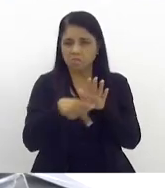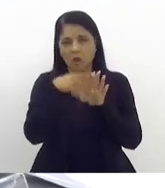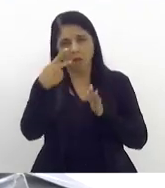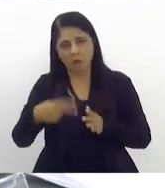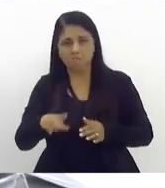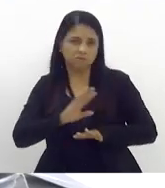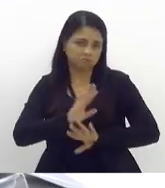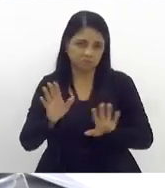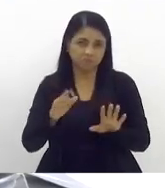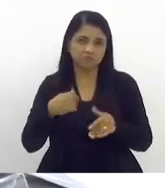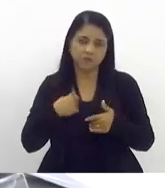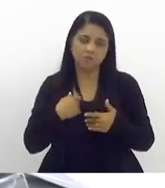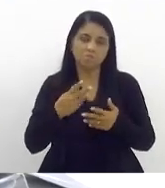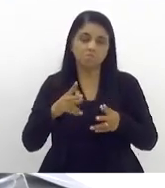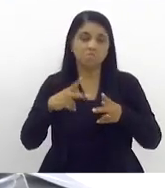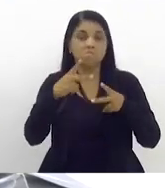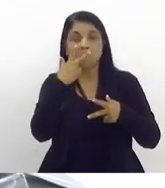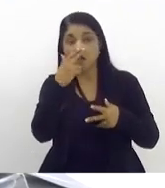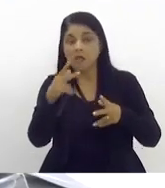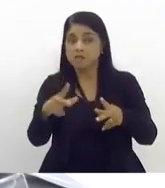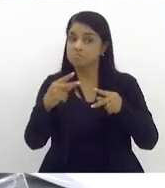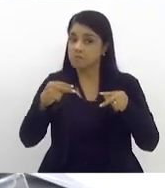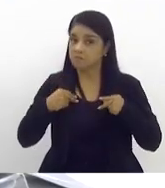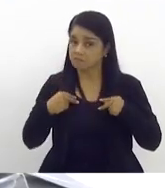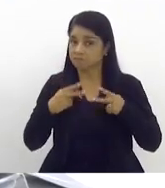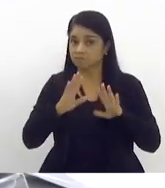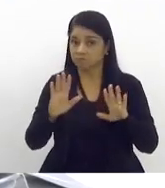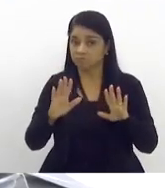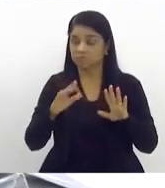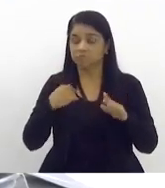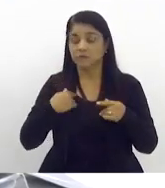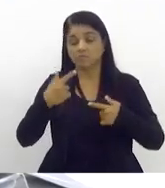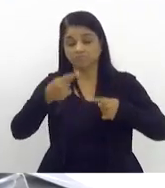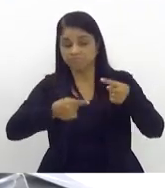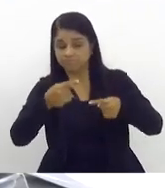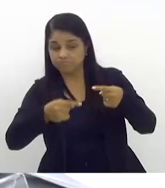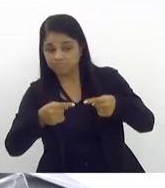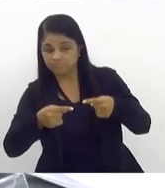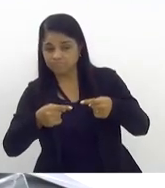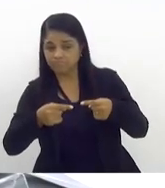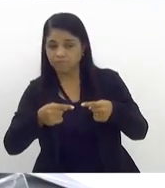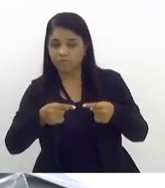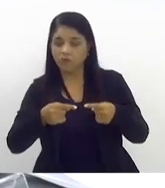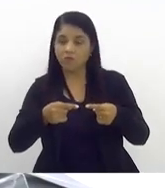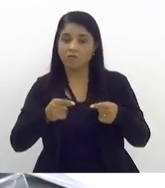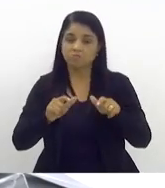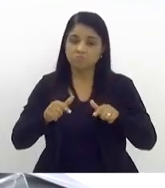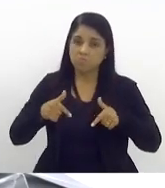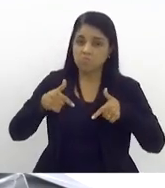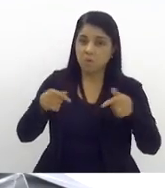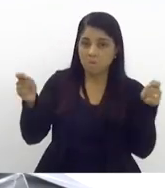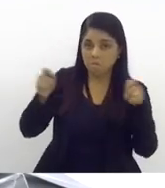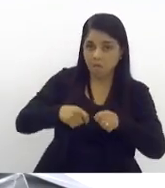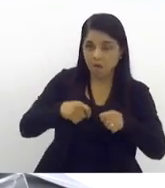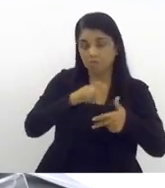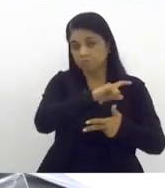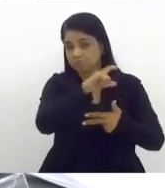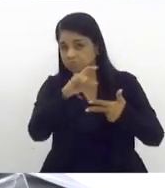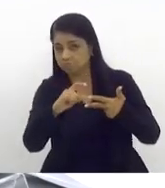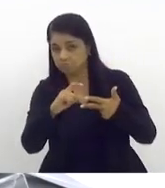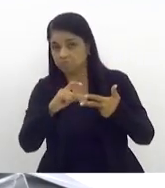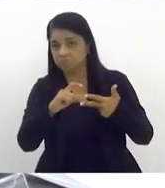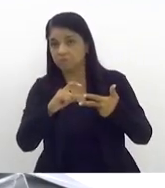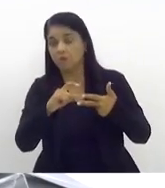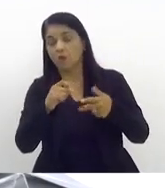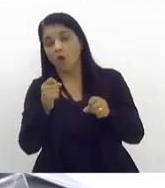meritória, por um lado, por um aspecto. Existe essa discussão se seria competência originária exclusiva do Poder Executivo a ampliação,